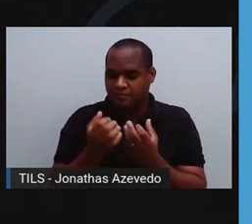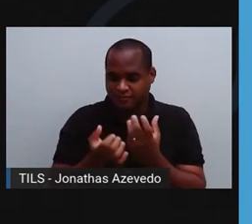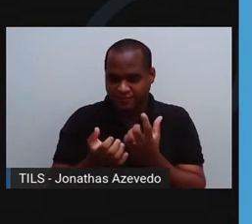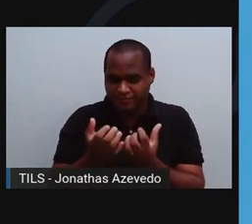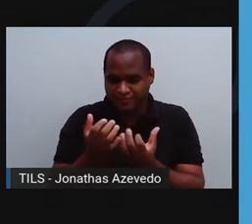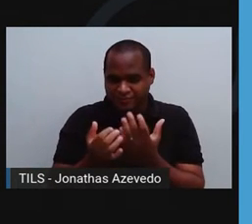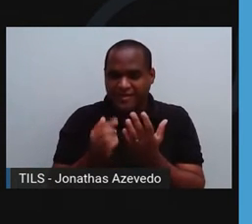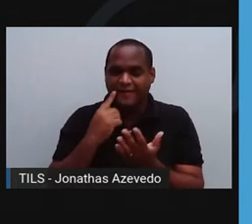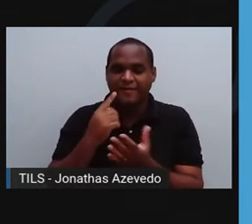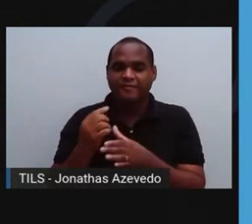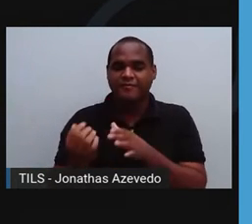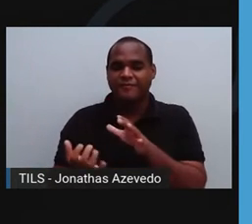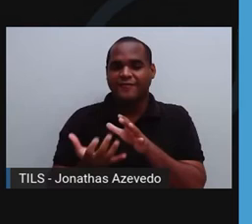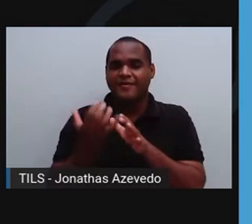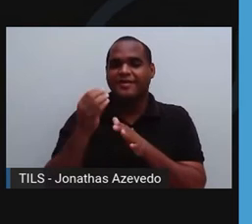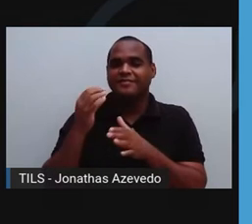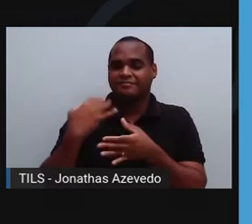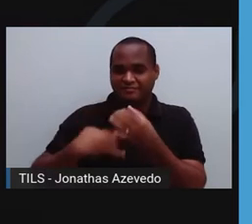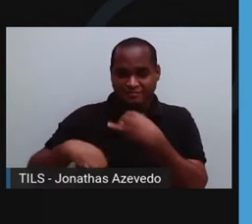uma reação química.